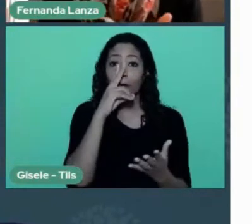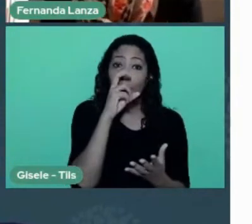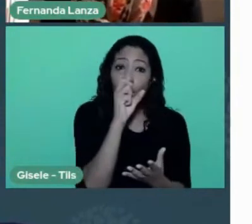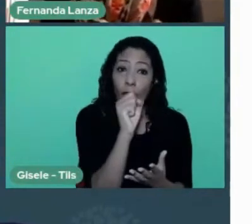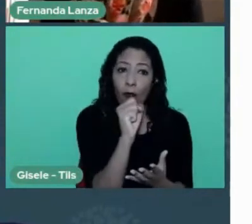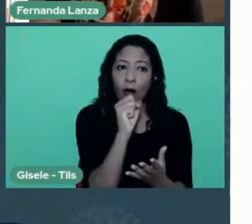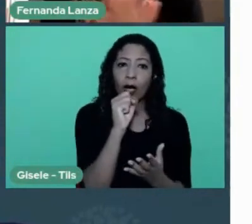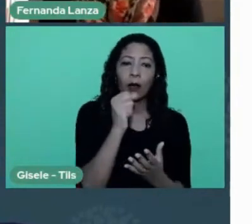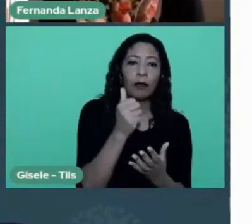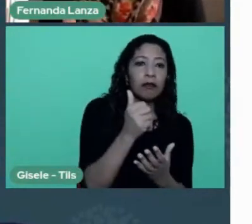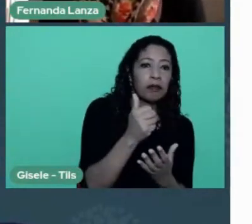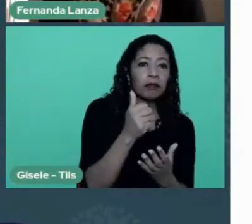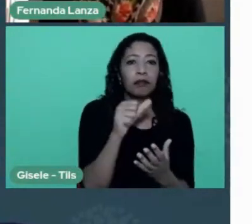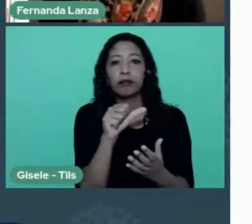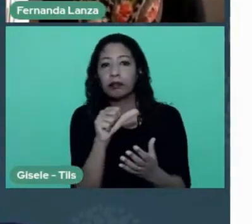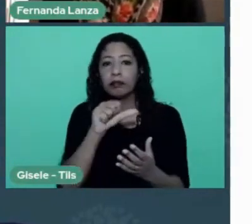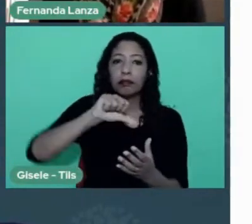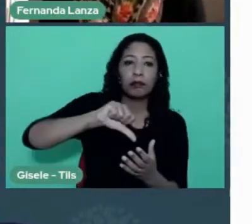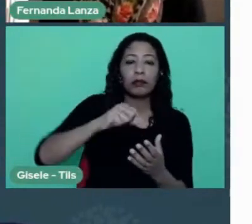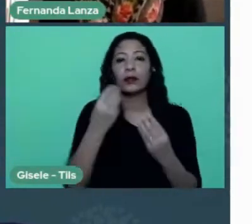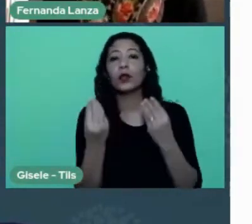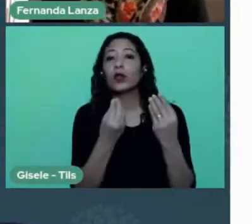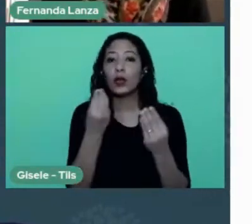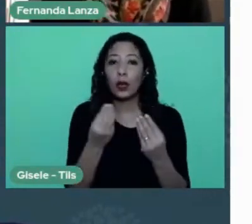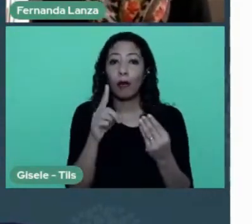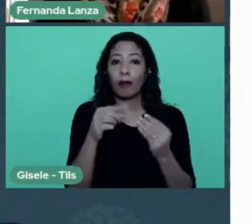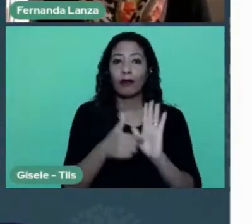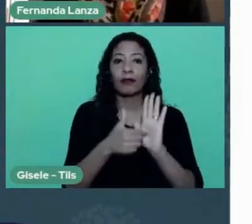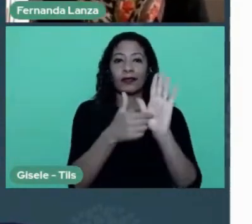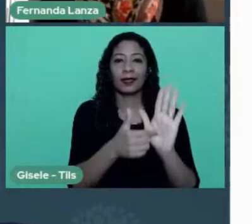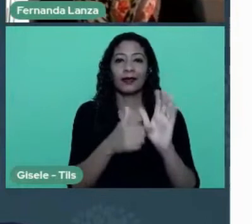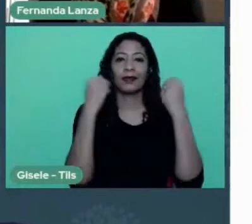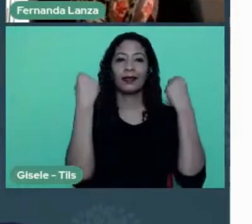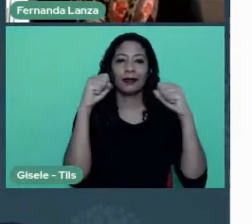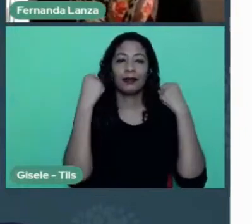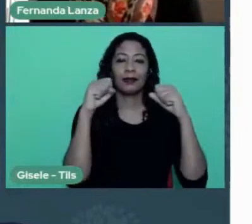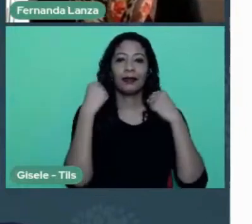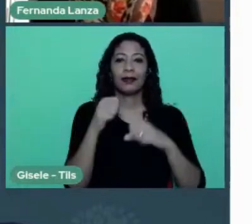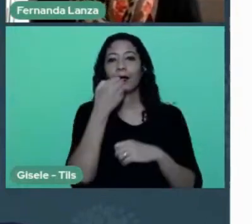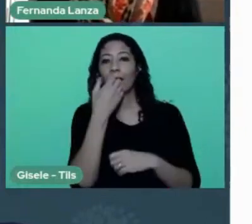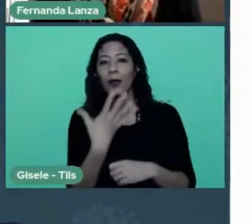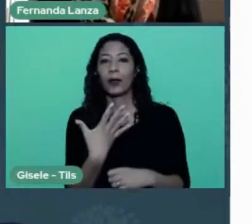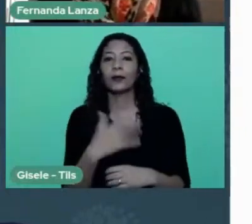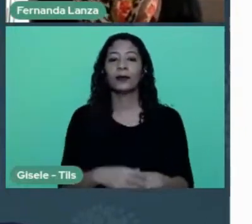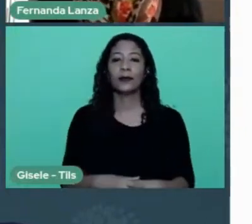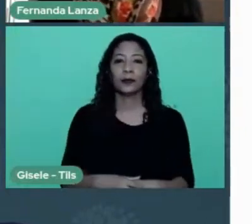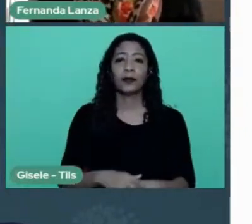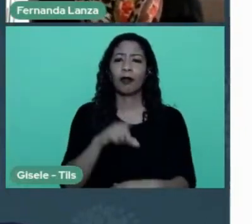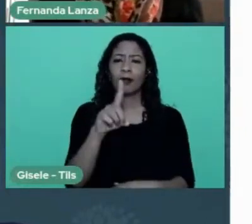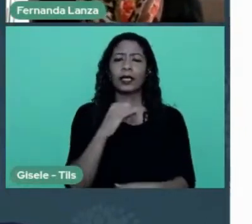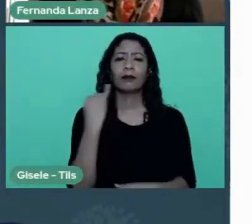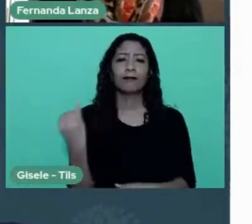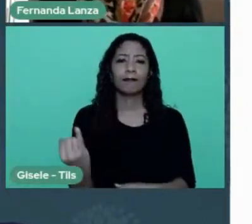a gente vai observar todos os benefícios que eu já mencionei anteriormente. Então, isso é extremamente importante. Os